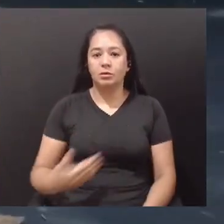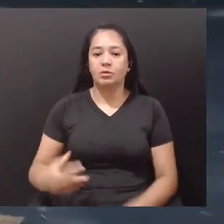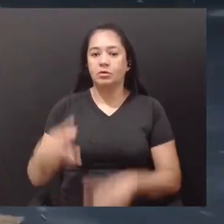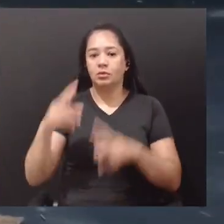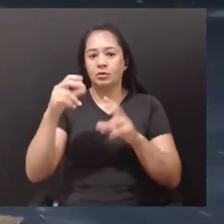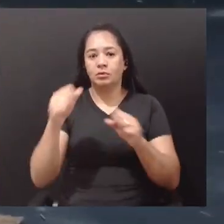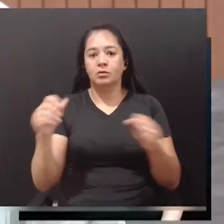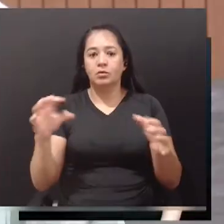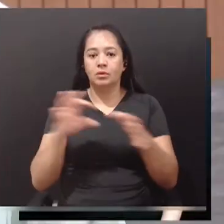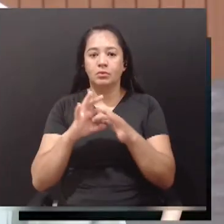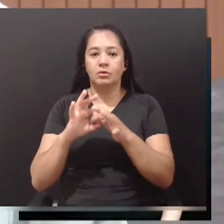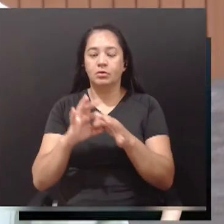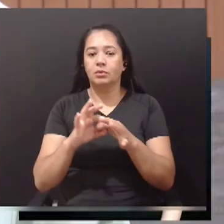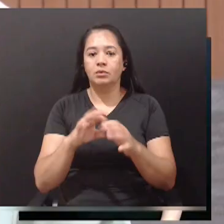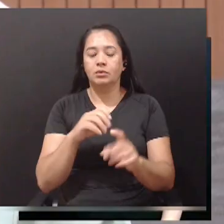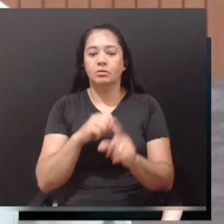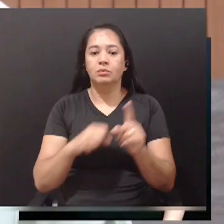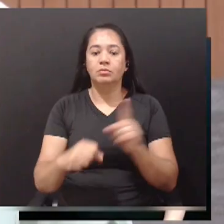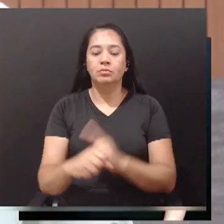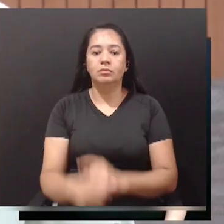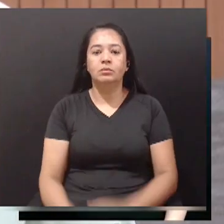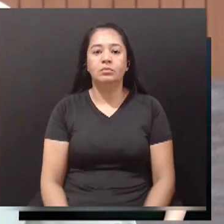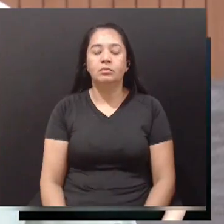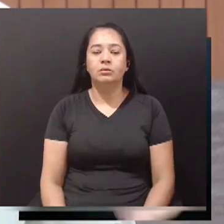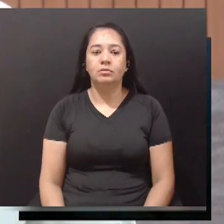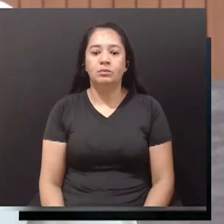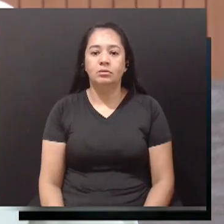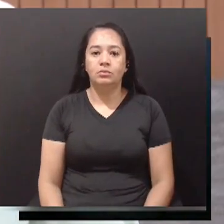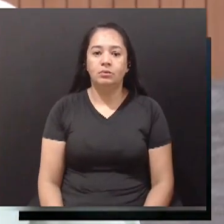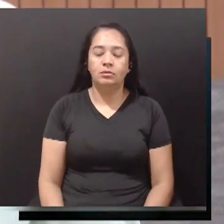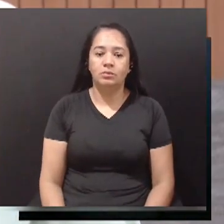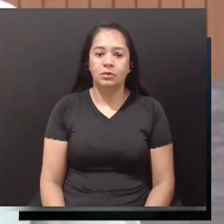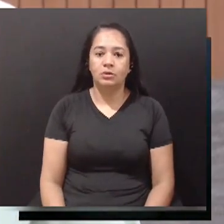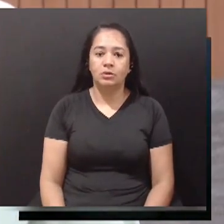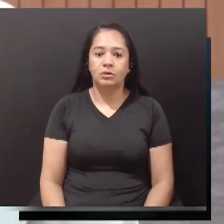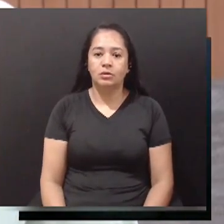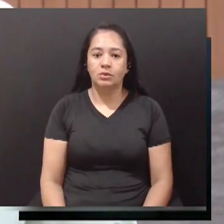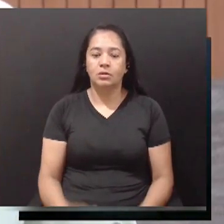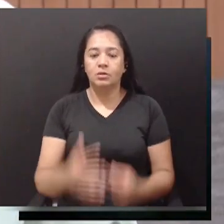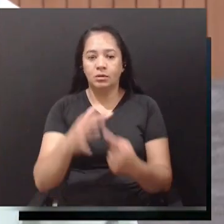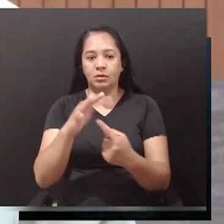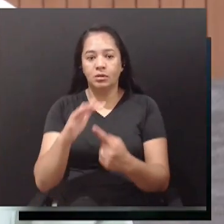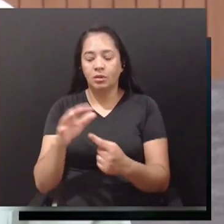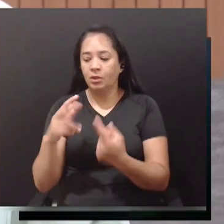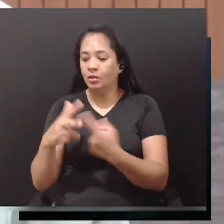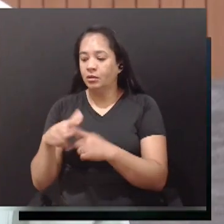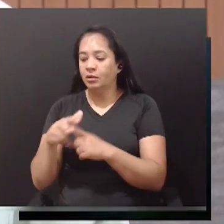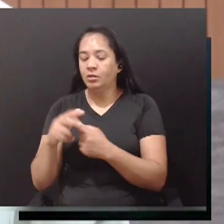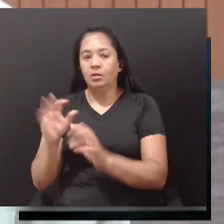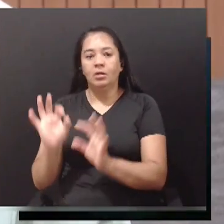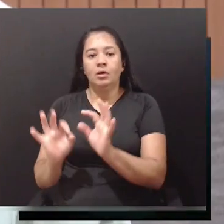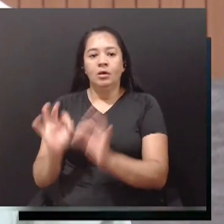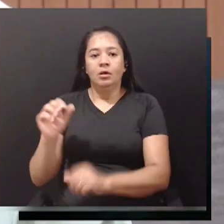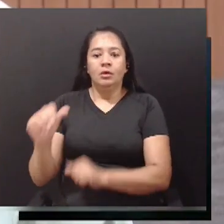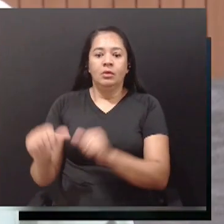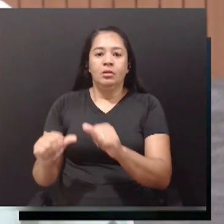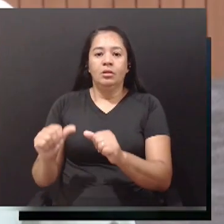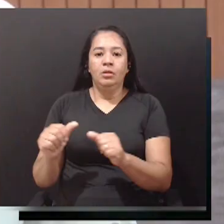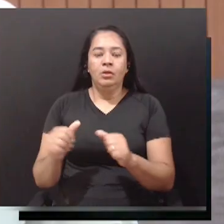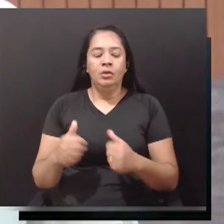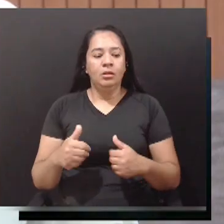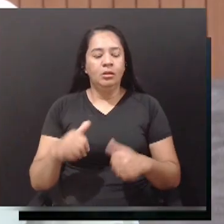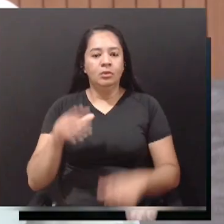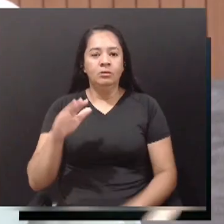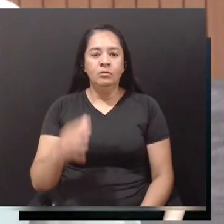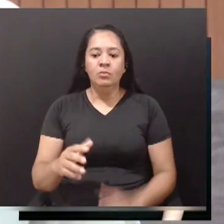vínculos sociais. A questão do projeto dele é para que as praças sejam revitalizadas e abra mais espaço para